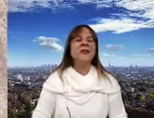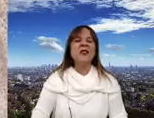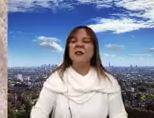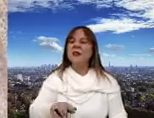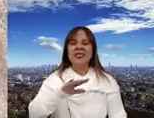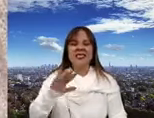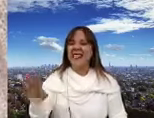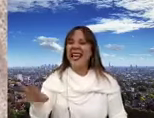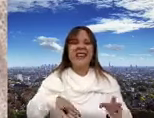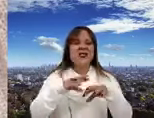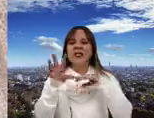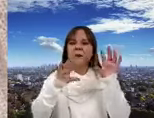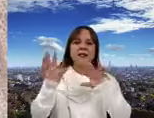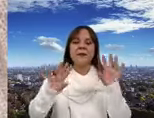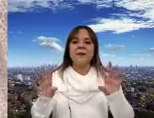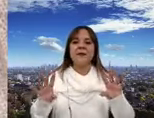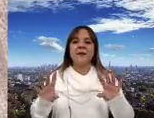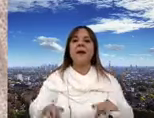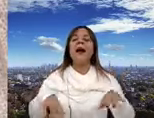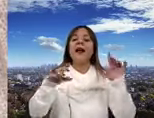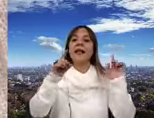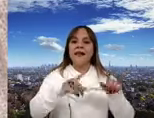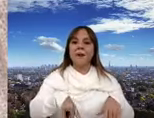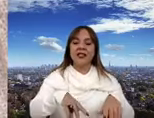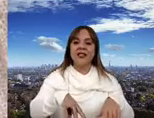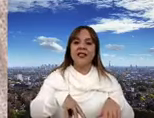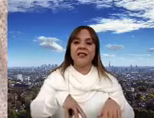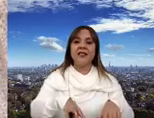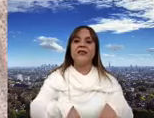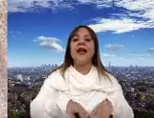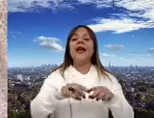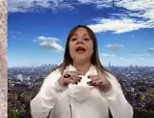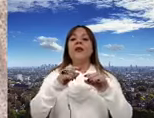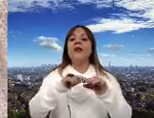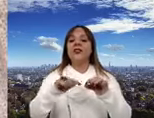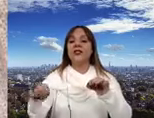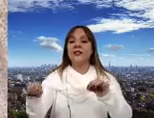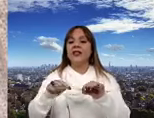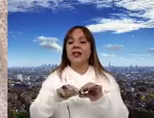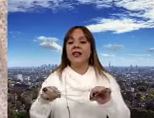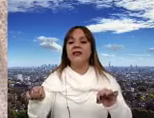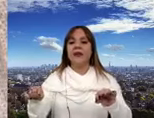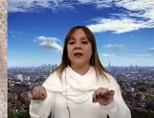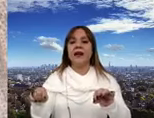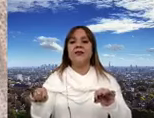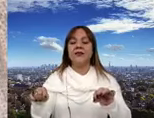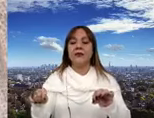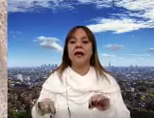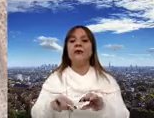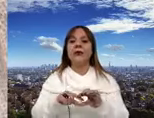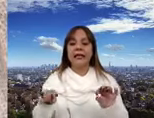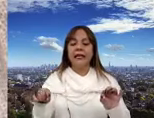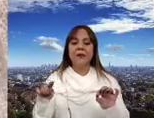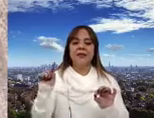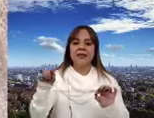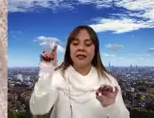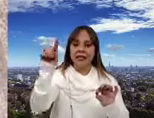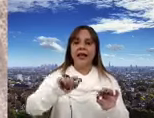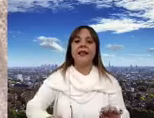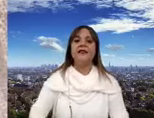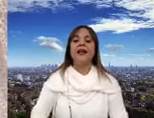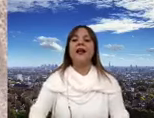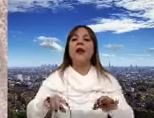as regras, tudo que precisa para participar na página da Santa Fé. A gente vai deixar aqui nos comentários também um link para vocês clicarem e verem